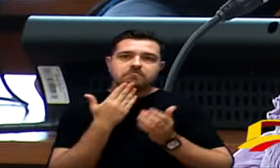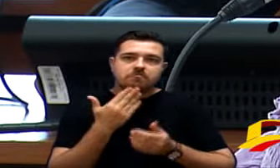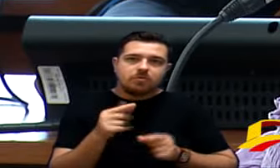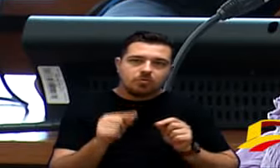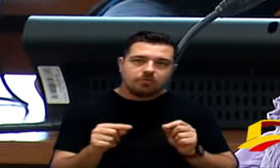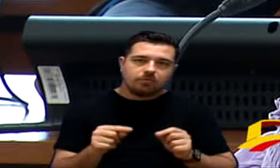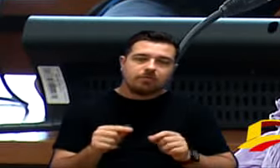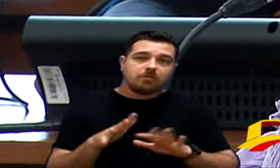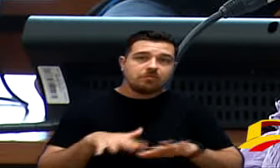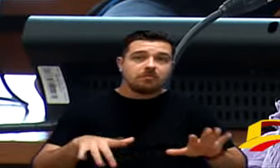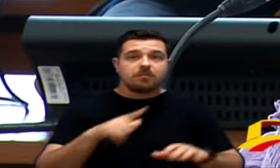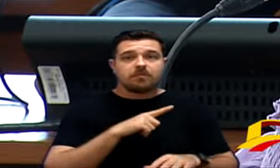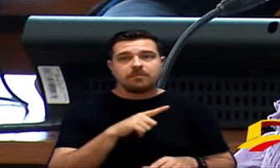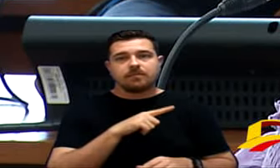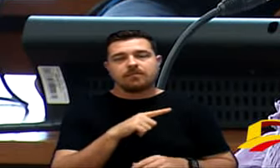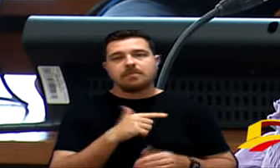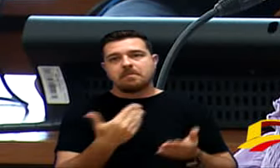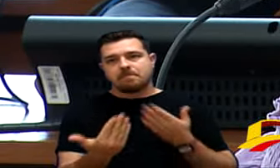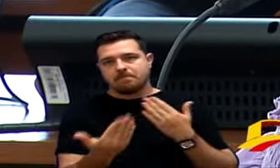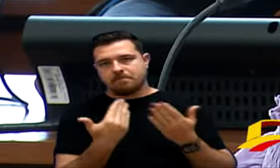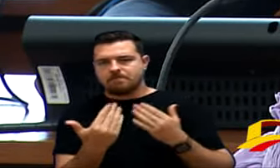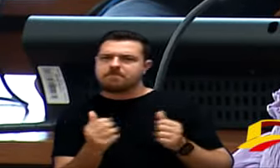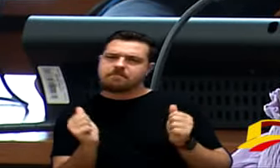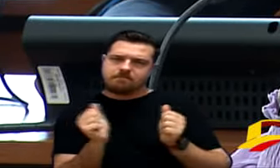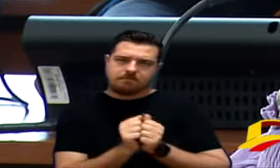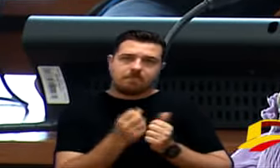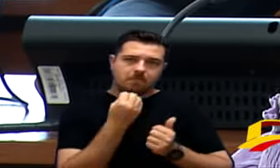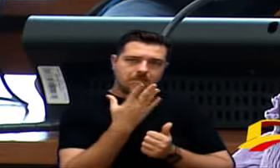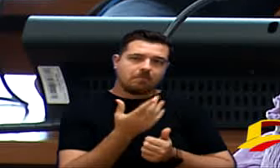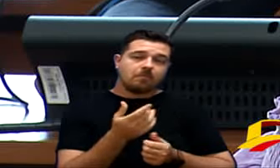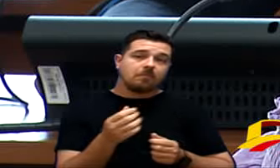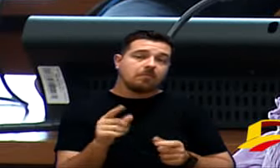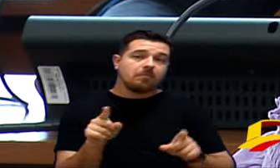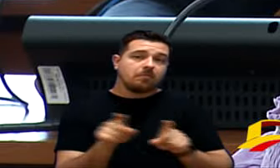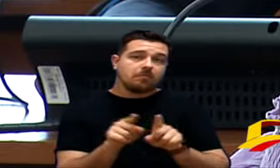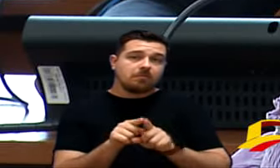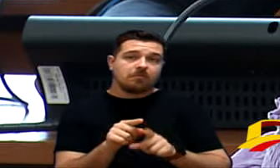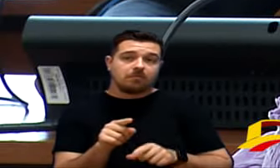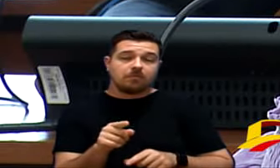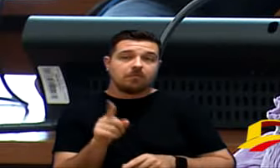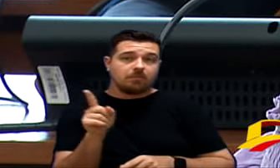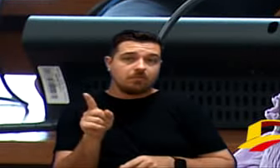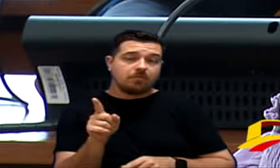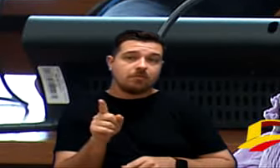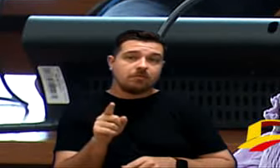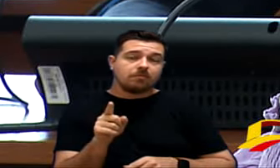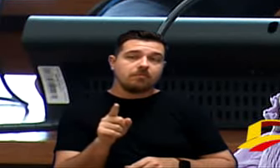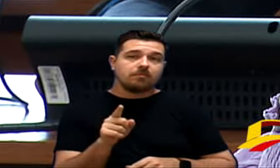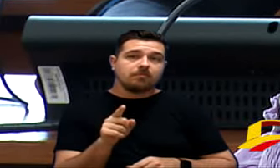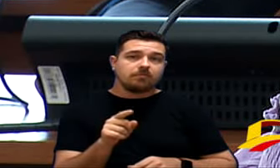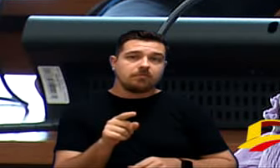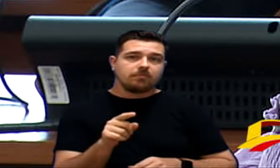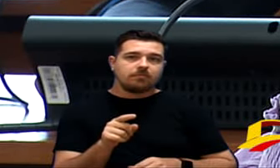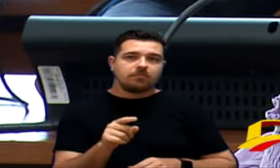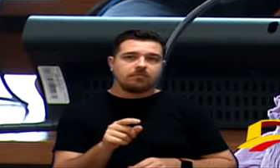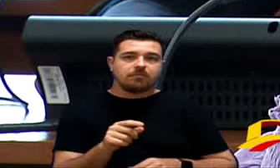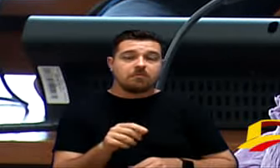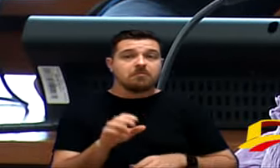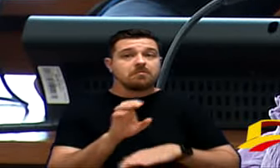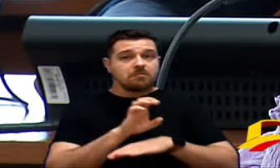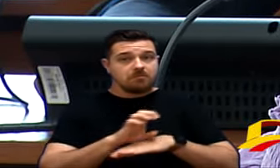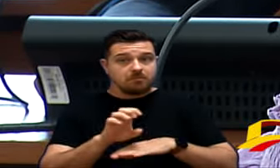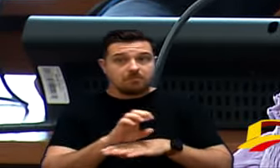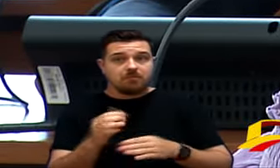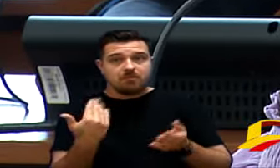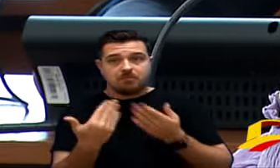secretário nós temos aí uma conversa muito próxima com a promotoria da do estado